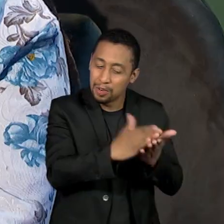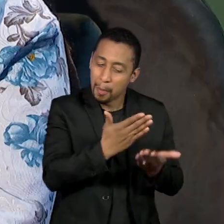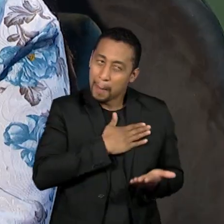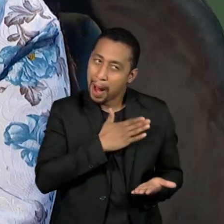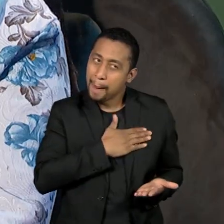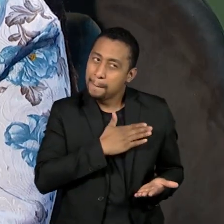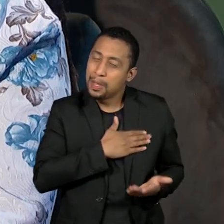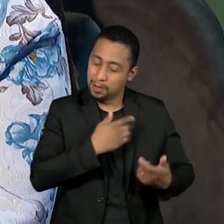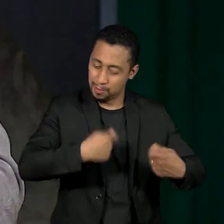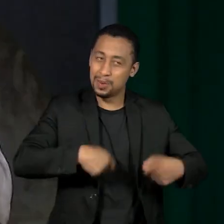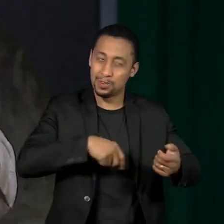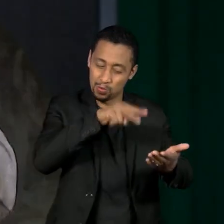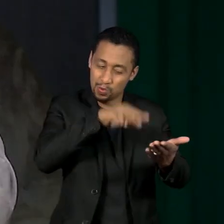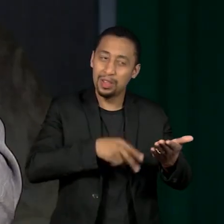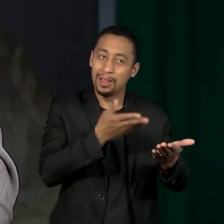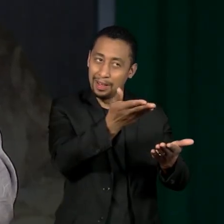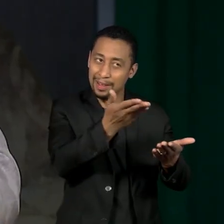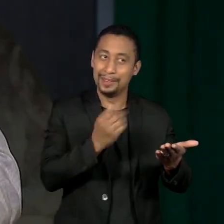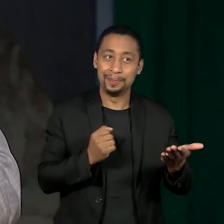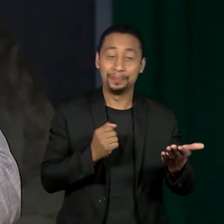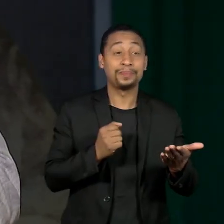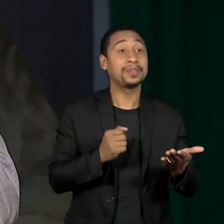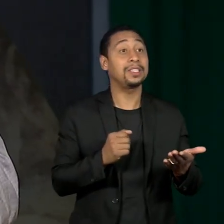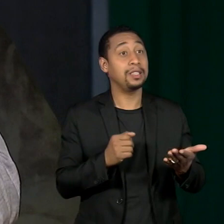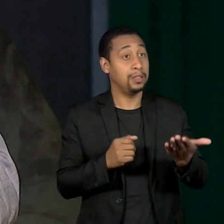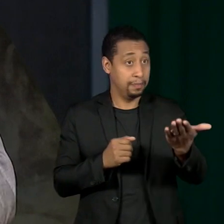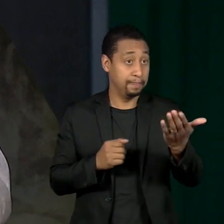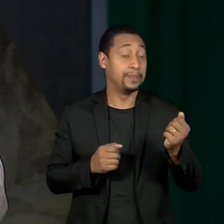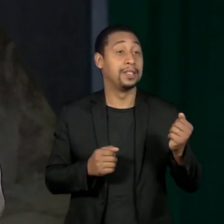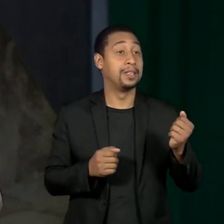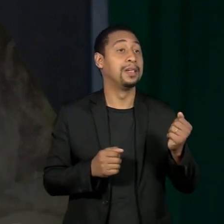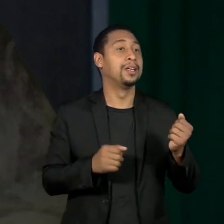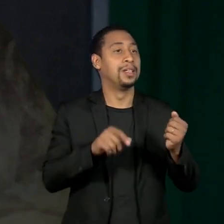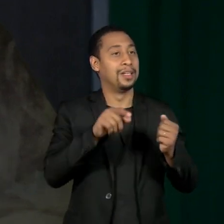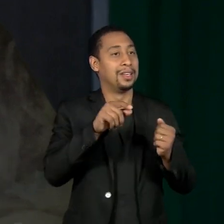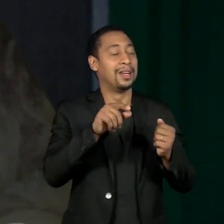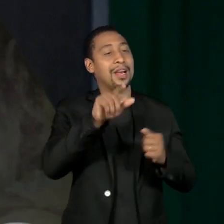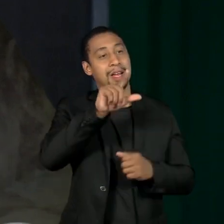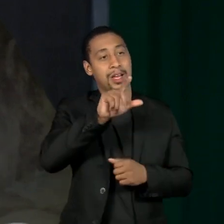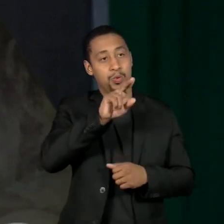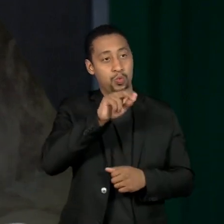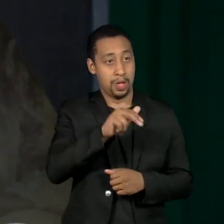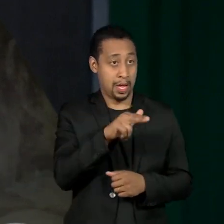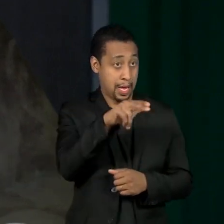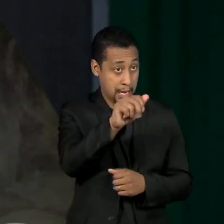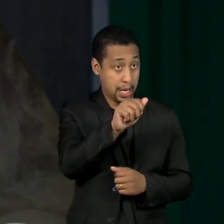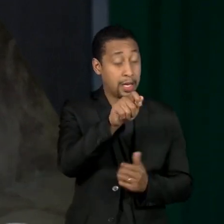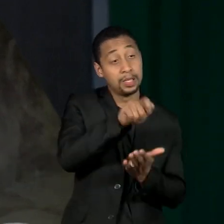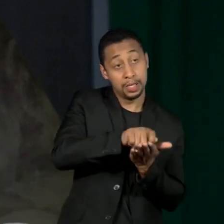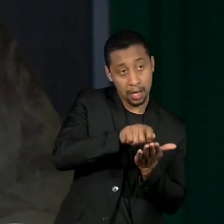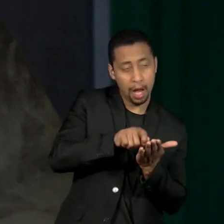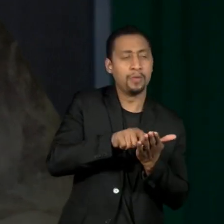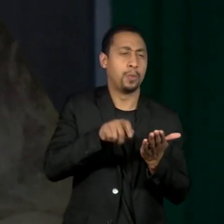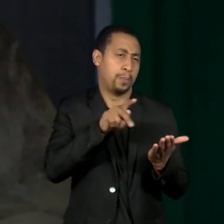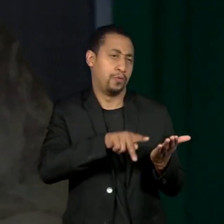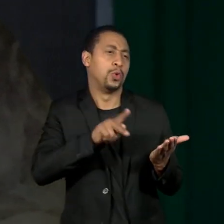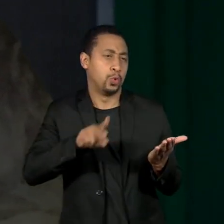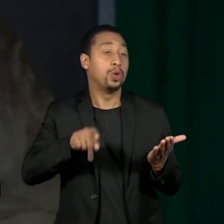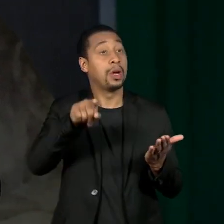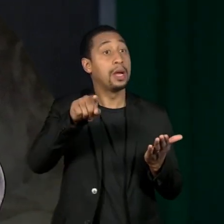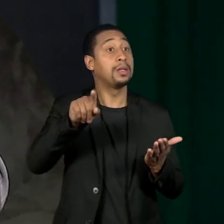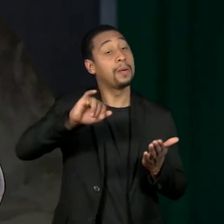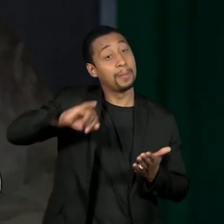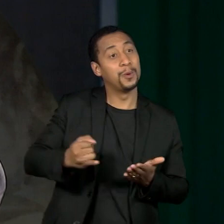eu preciso ler mais sobre isso. Aliás, a escritora e professora Luana Tolentino tem usado a literatura para dar